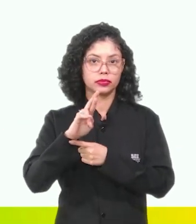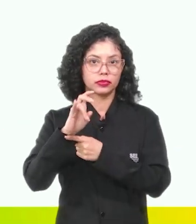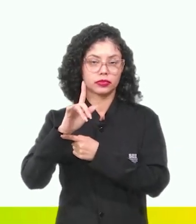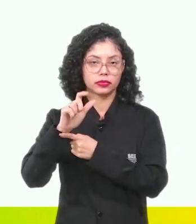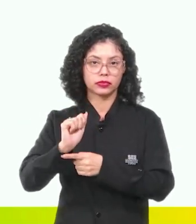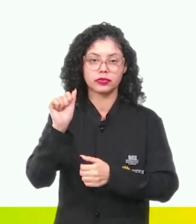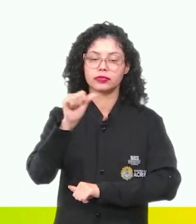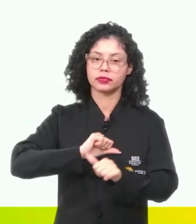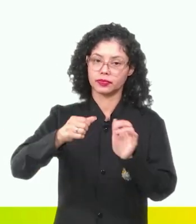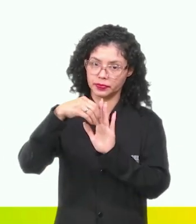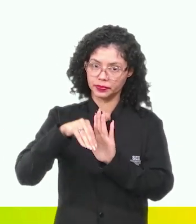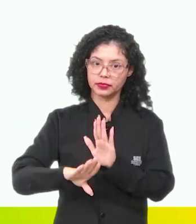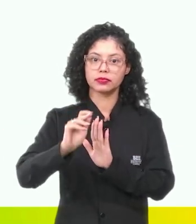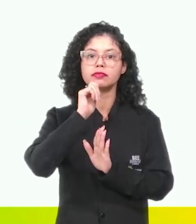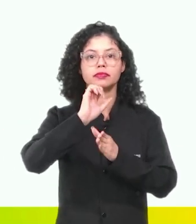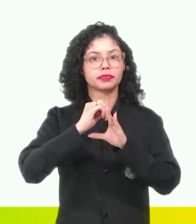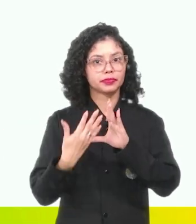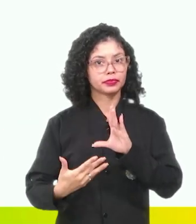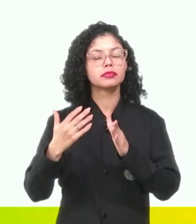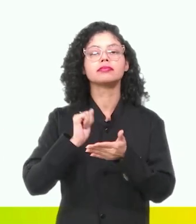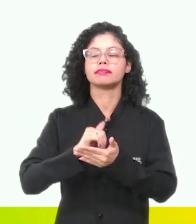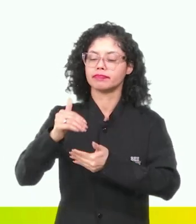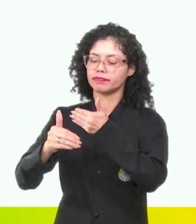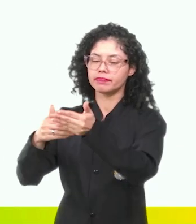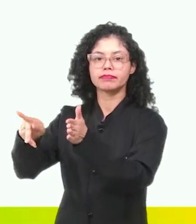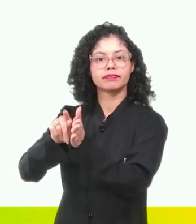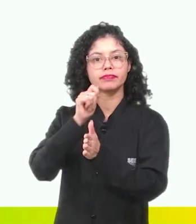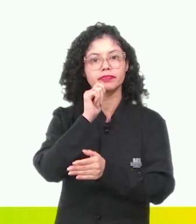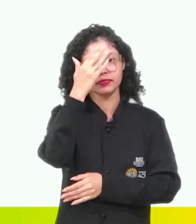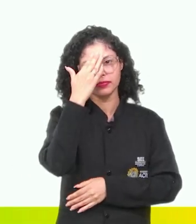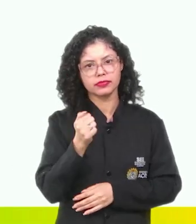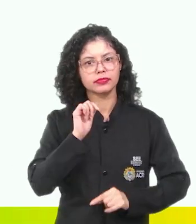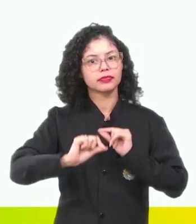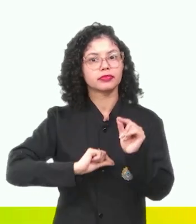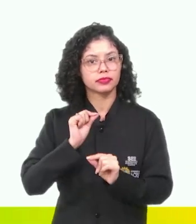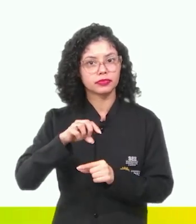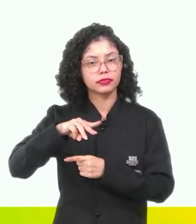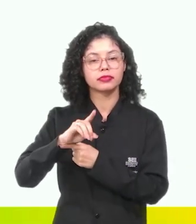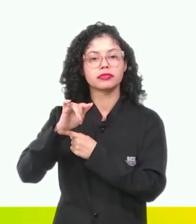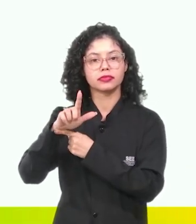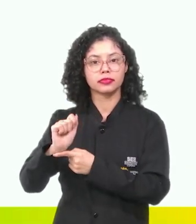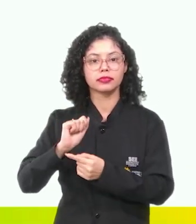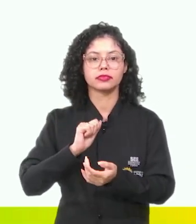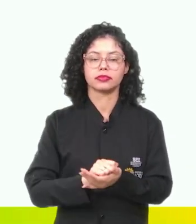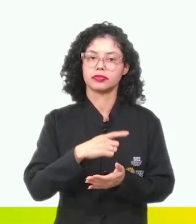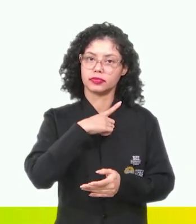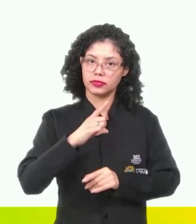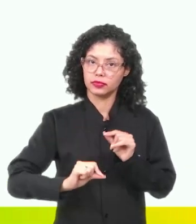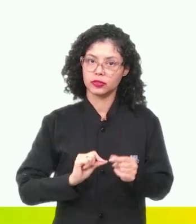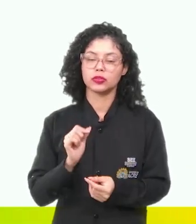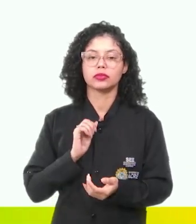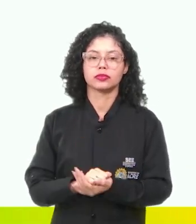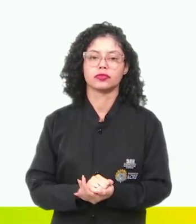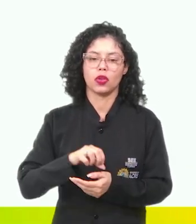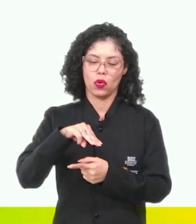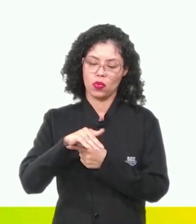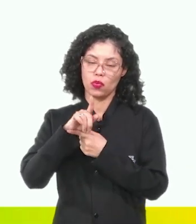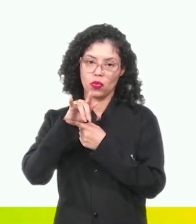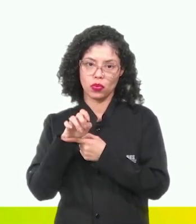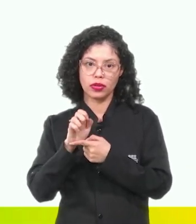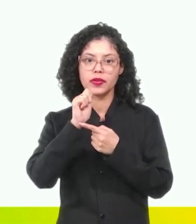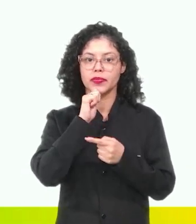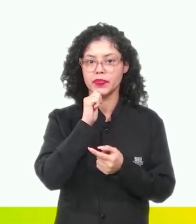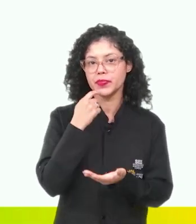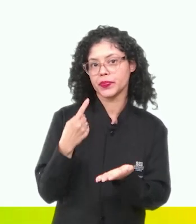de transmissão dos caracteres hereditários. O que a gente sabe sobre Mendel é que ele foi um austríaco, um monge, que